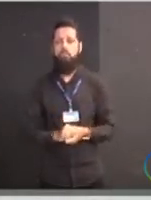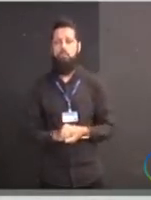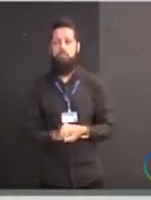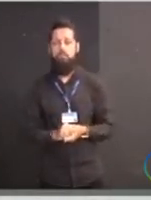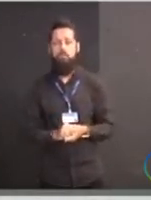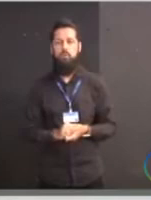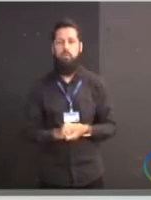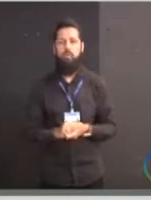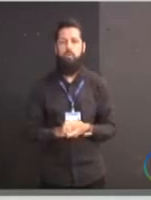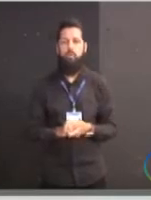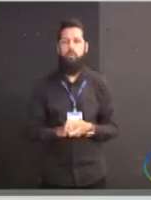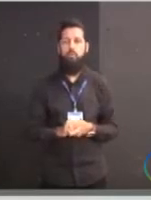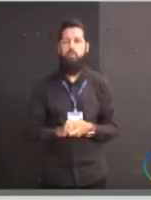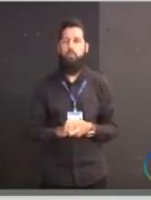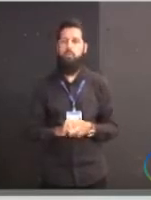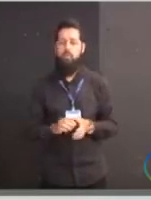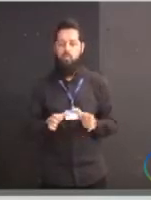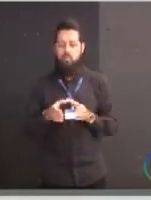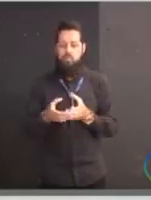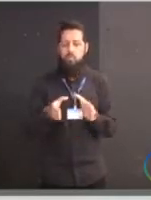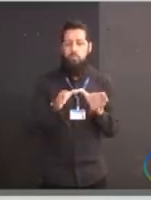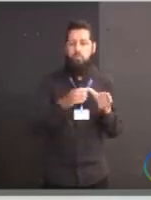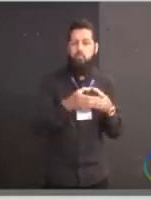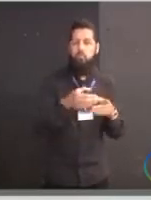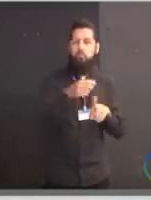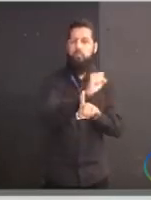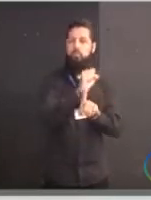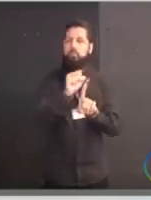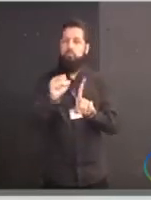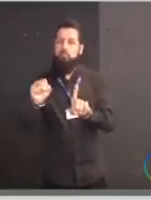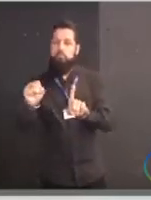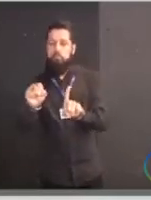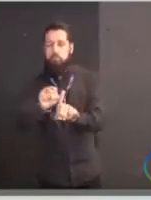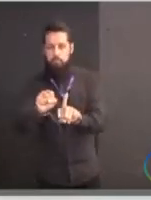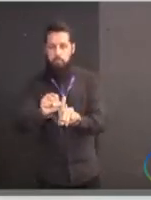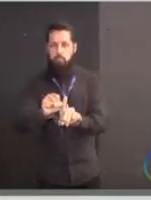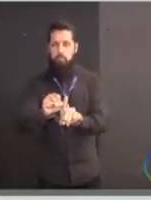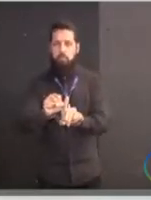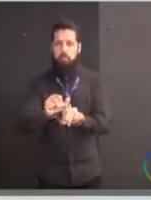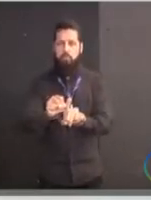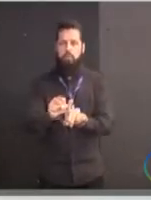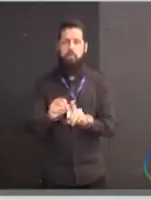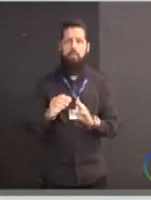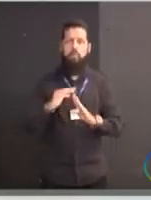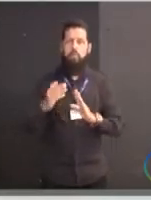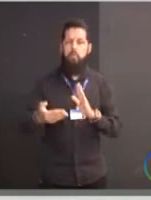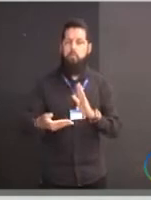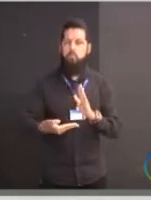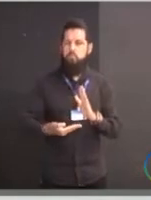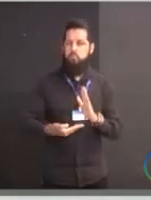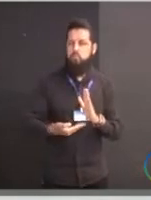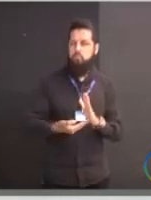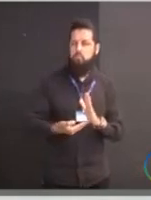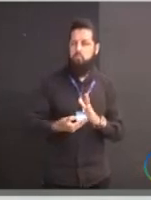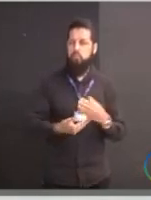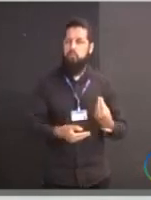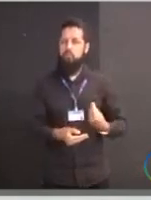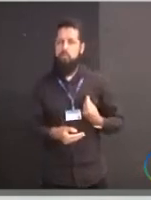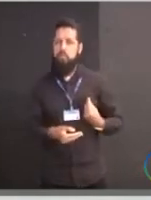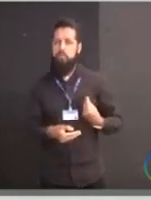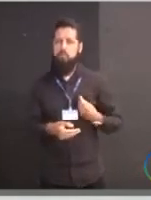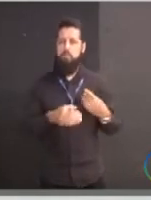educação, todos os grupos sociais, todos os valores que presidem o progresso